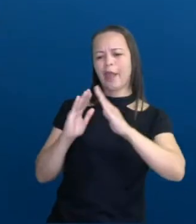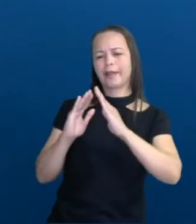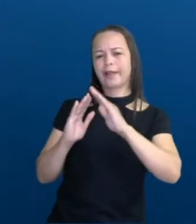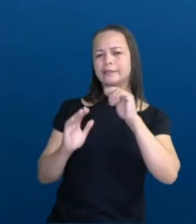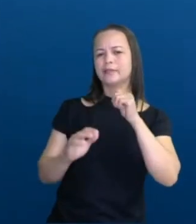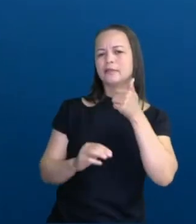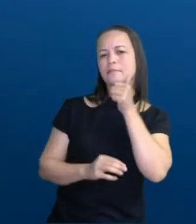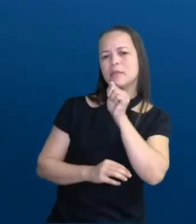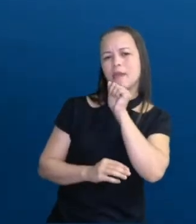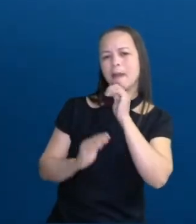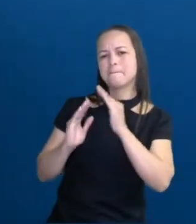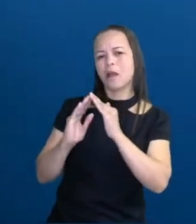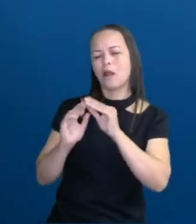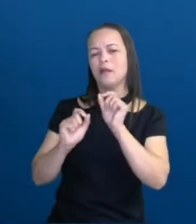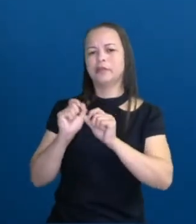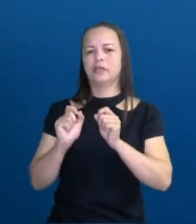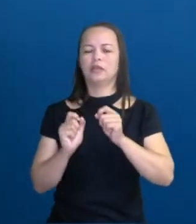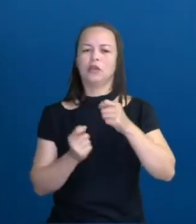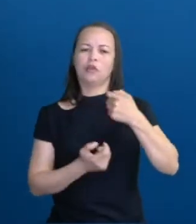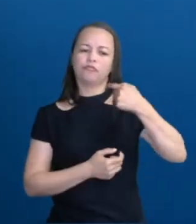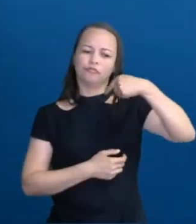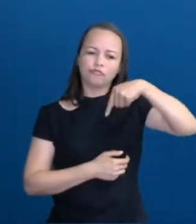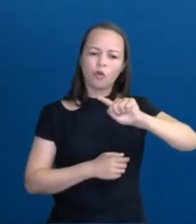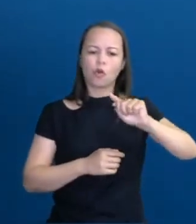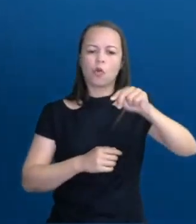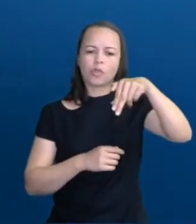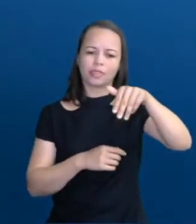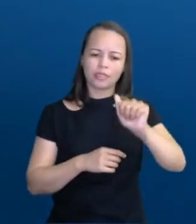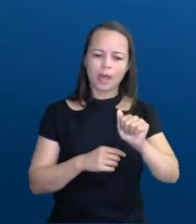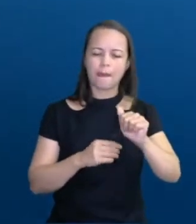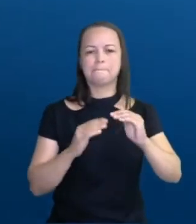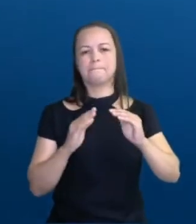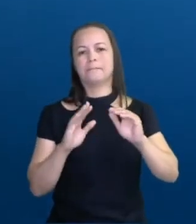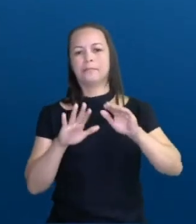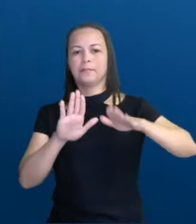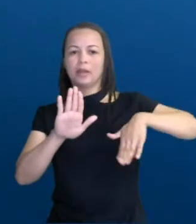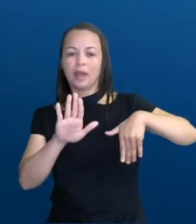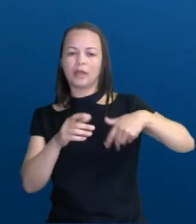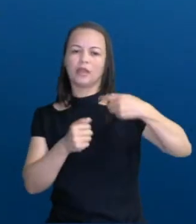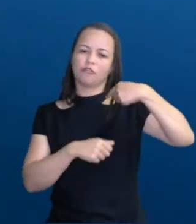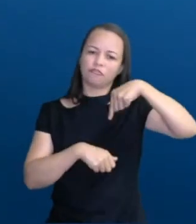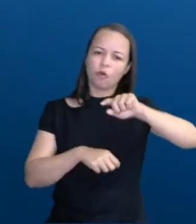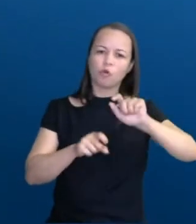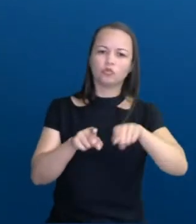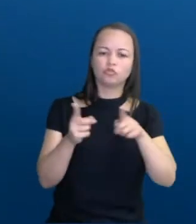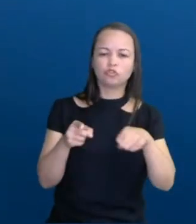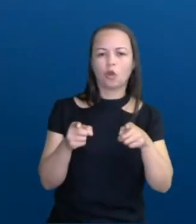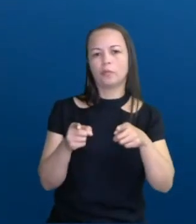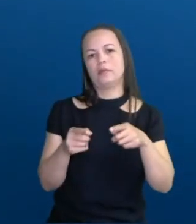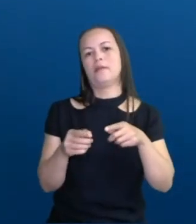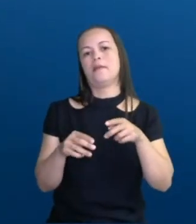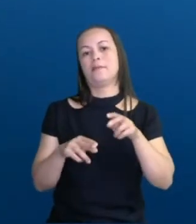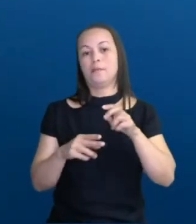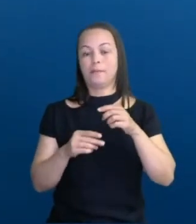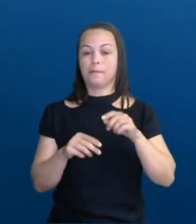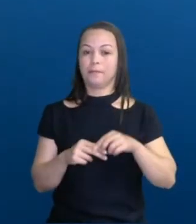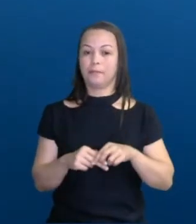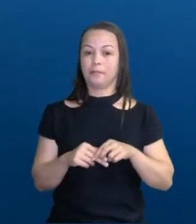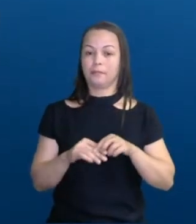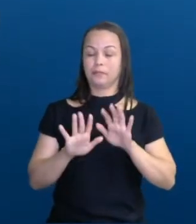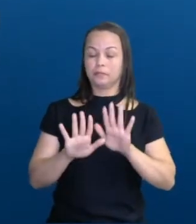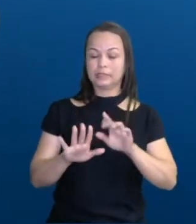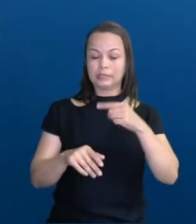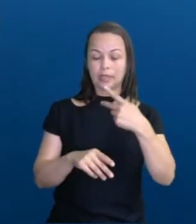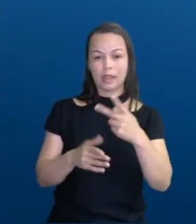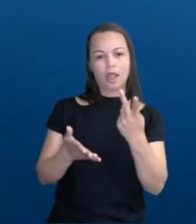escola fui no shopping vou na praia vou no shopping Porém isso daí é incorreto você